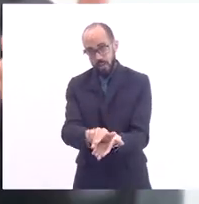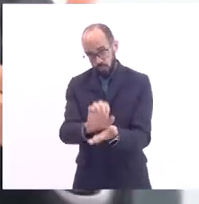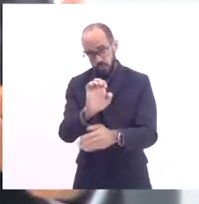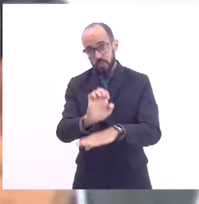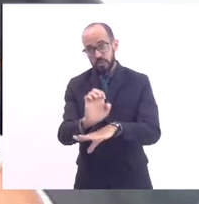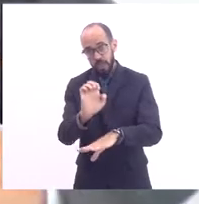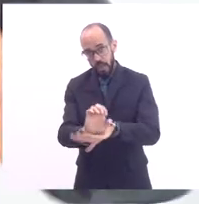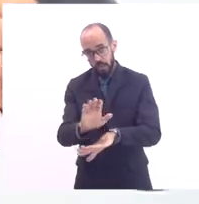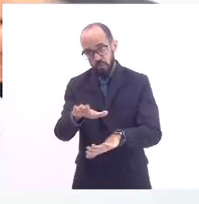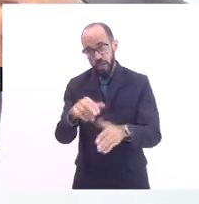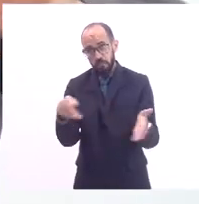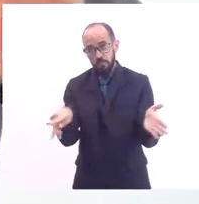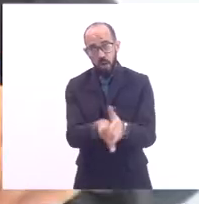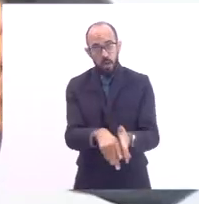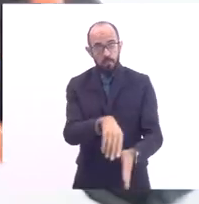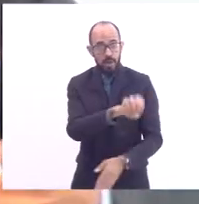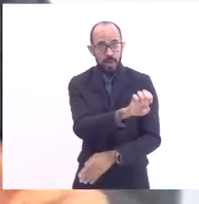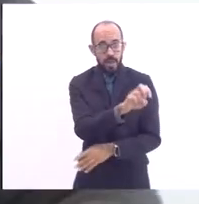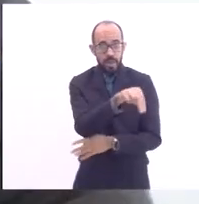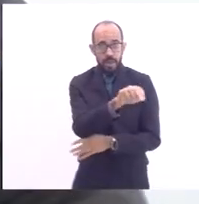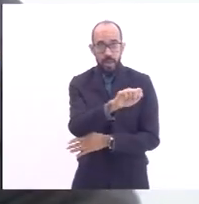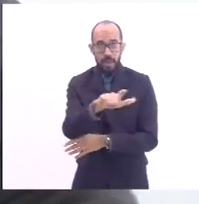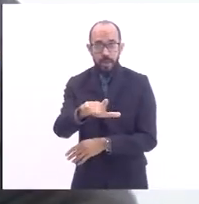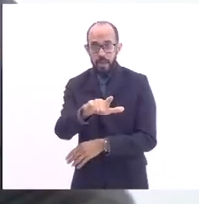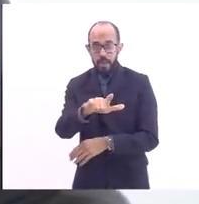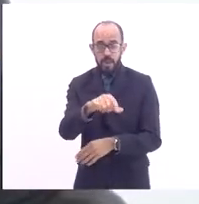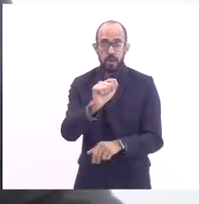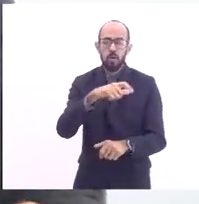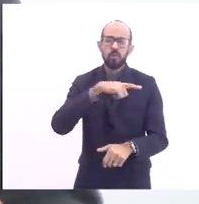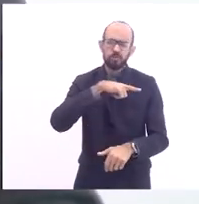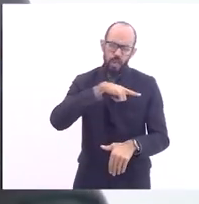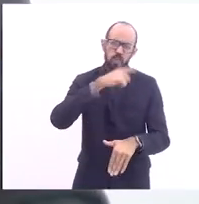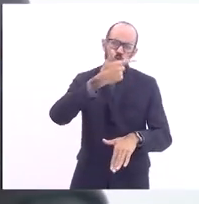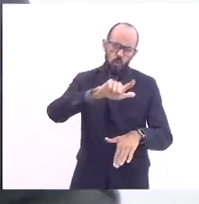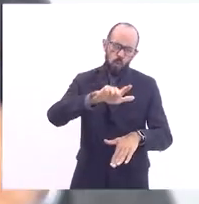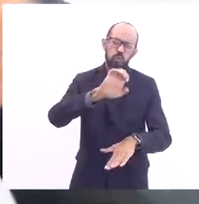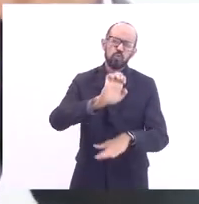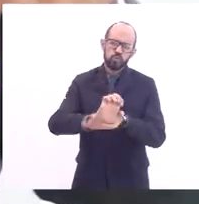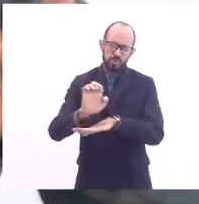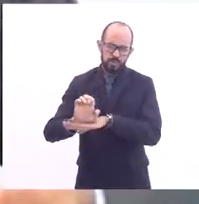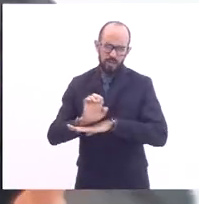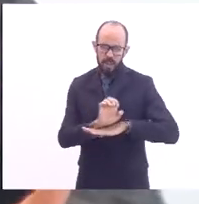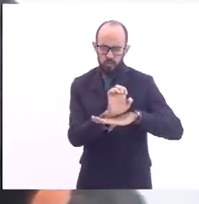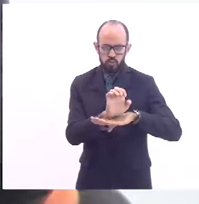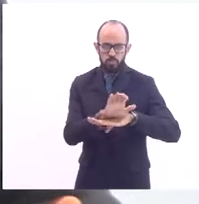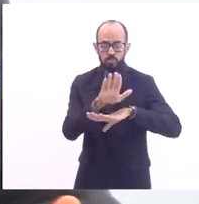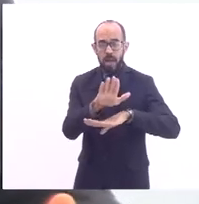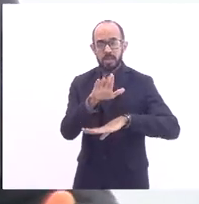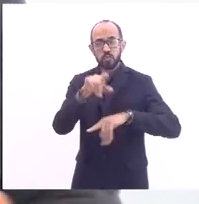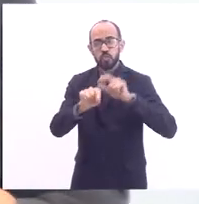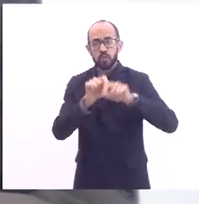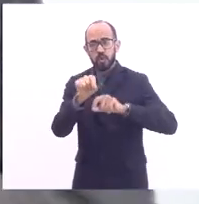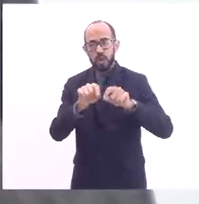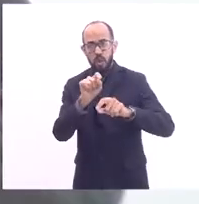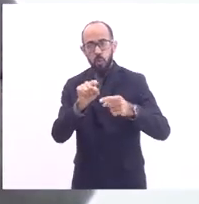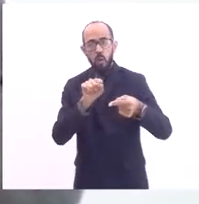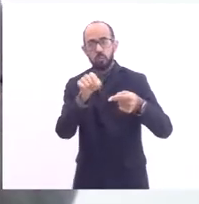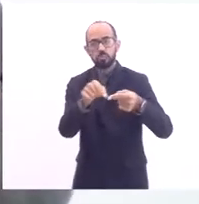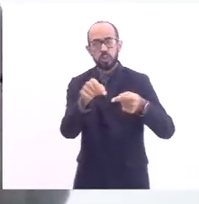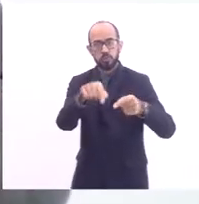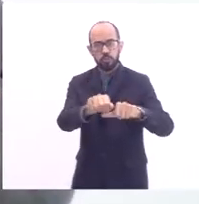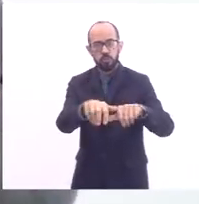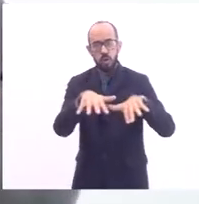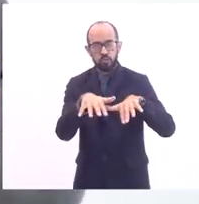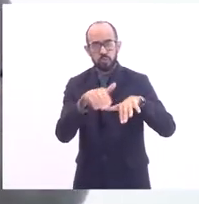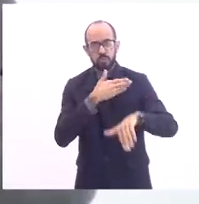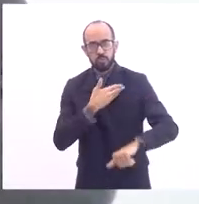Enel está presente em outras unidades da federação. Mas a motivação da nossa audiência